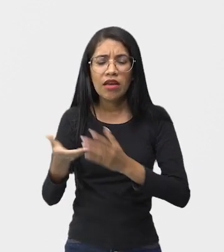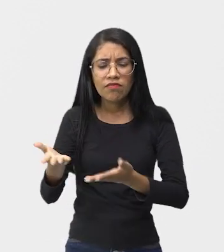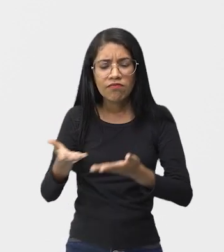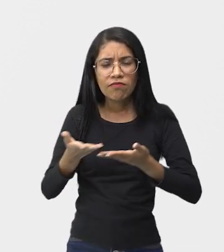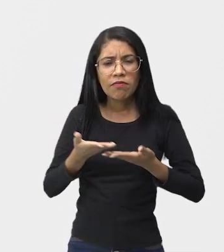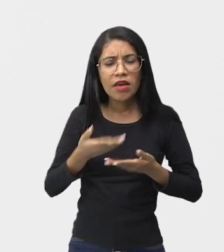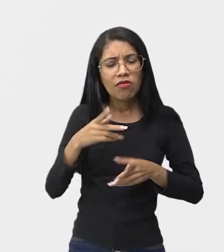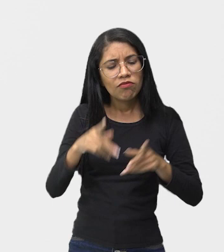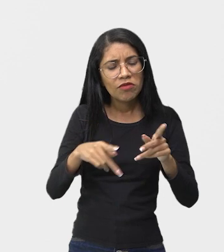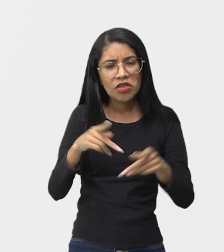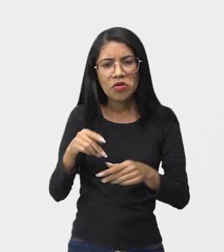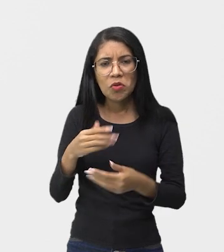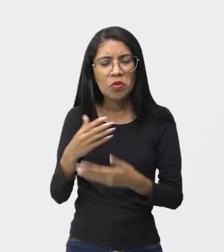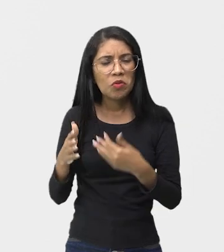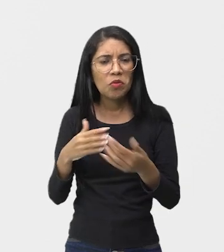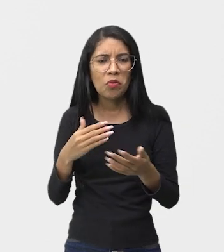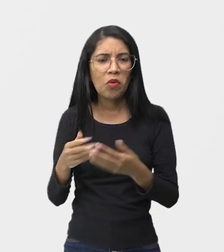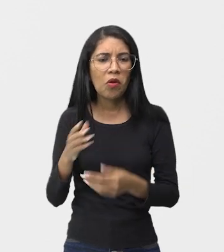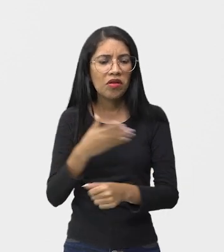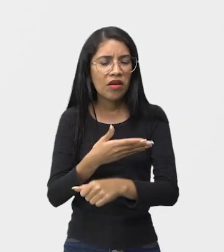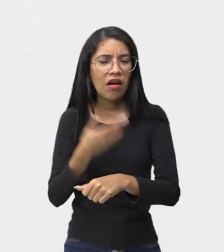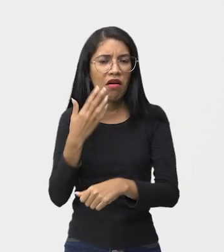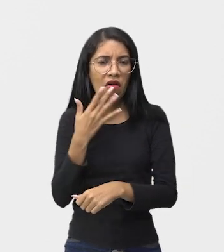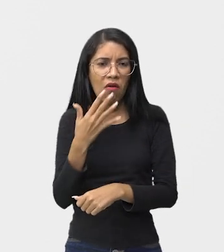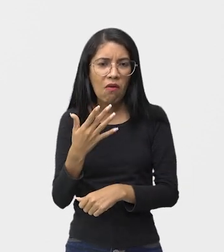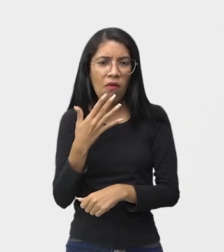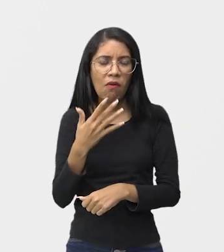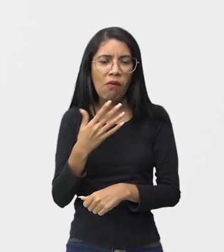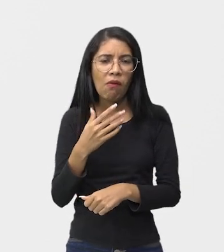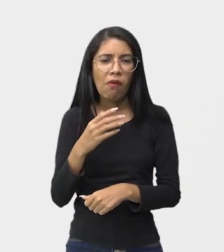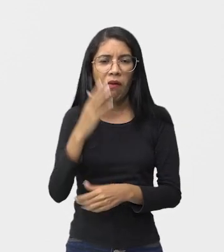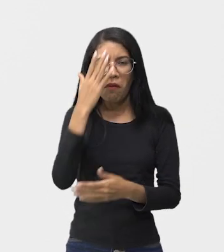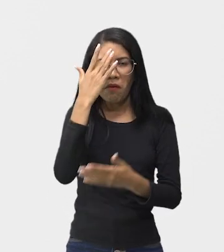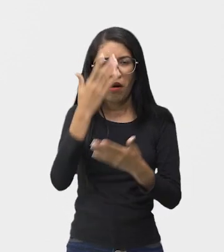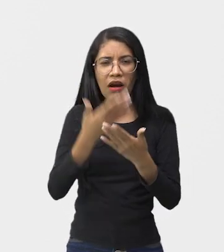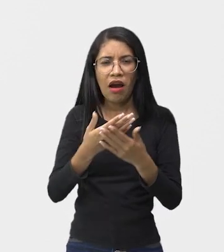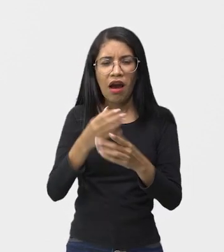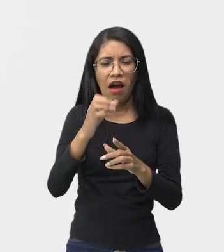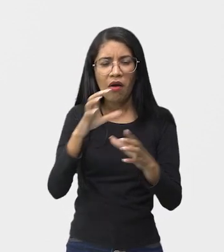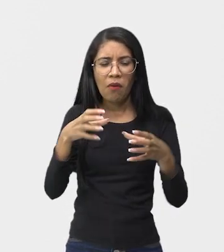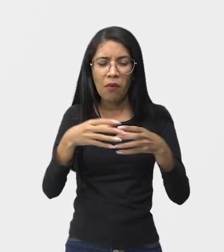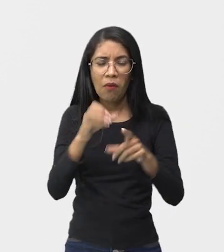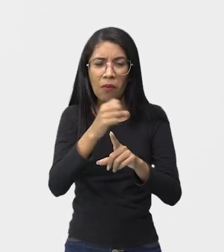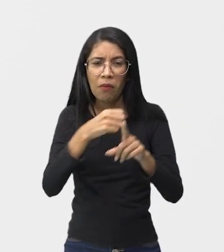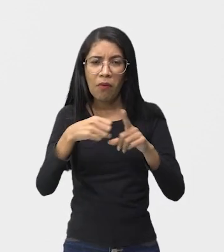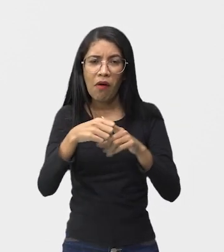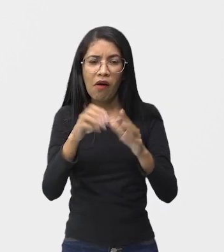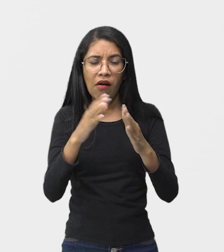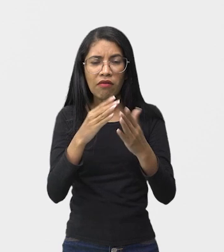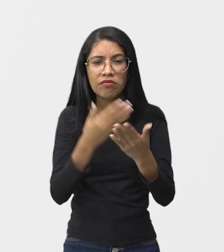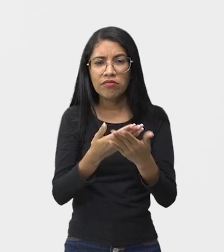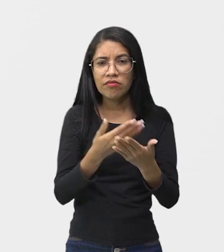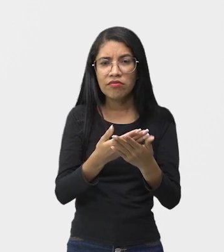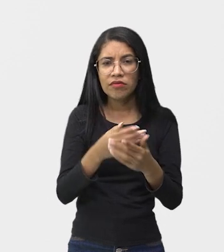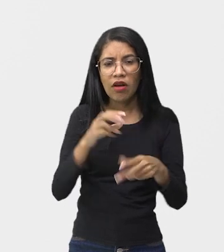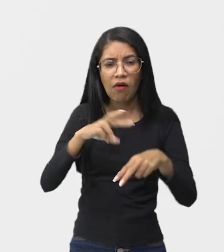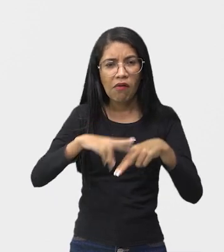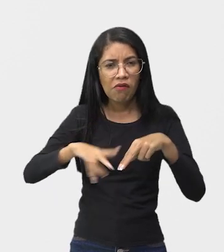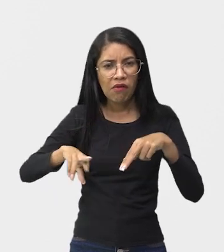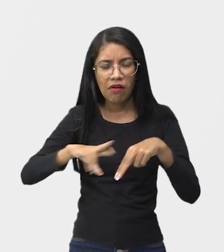as pessoas, independentemente de cor, credo, classe social, escolaridade ou